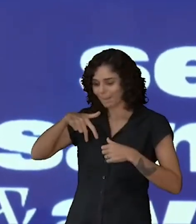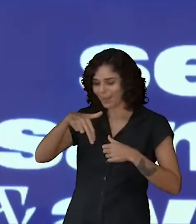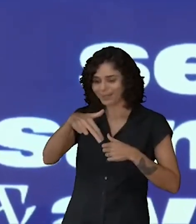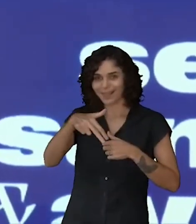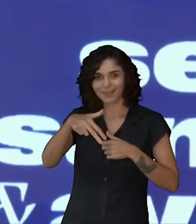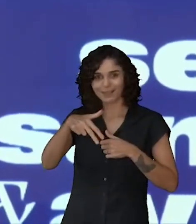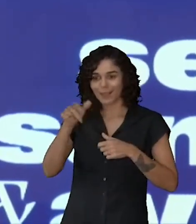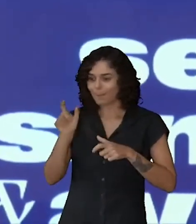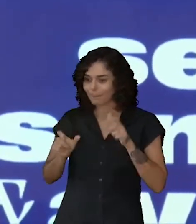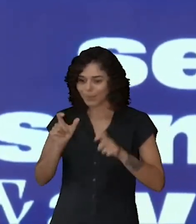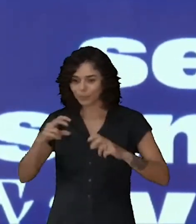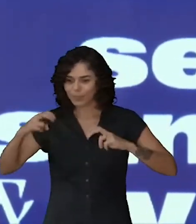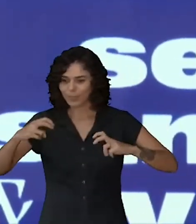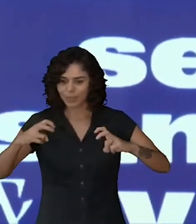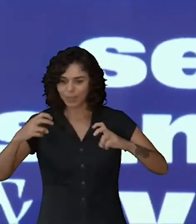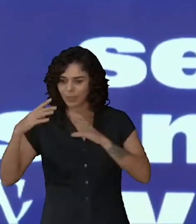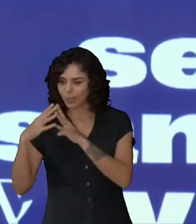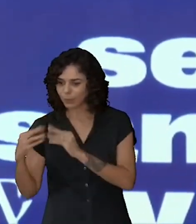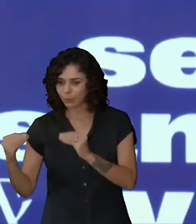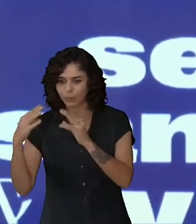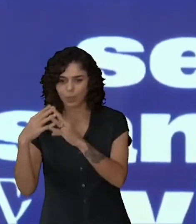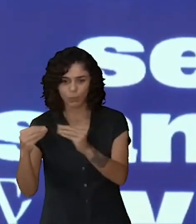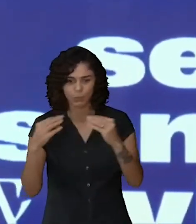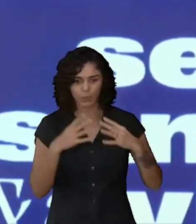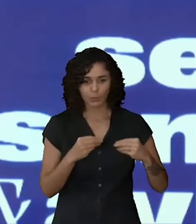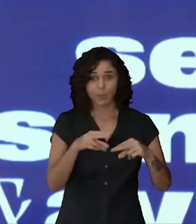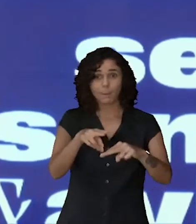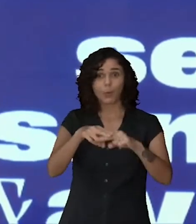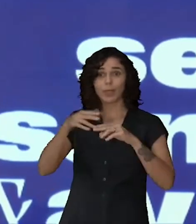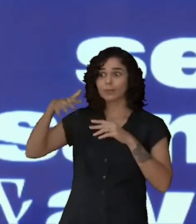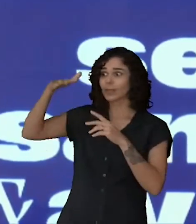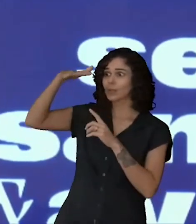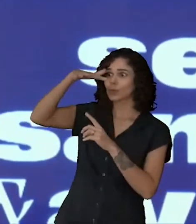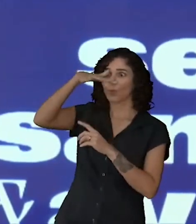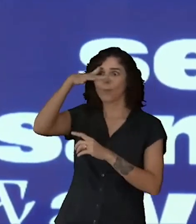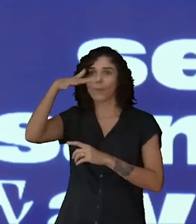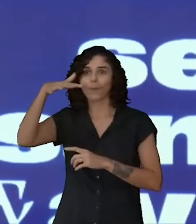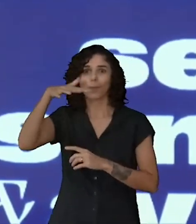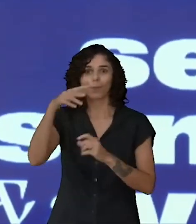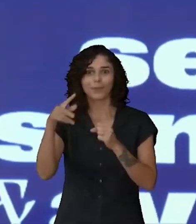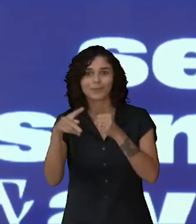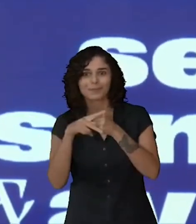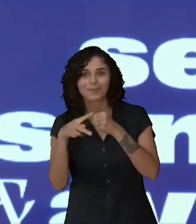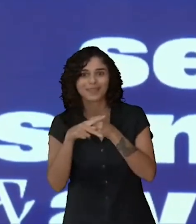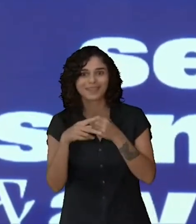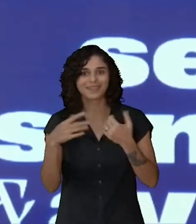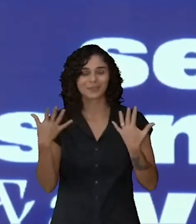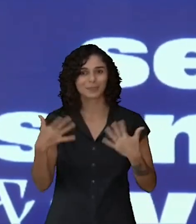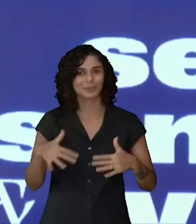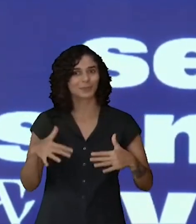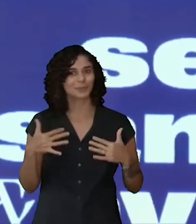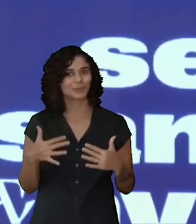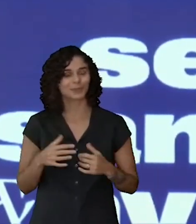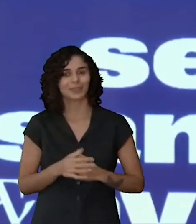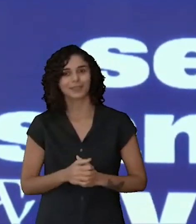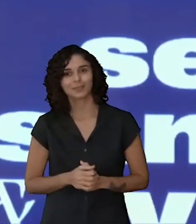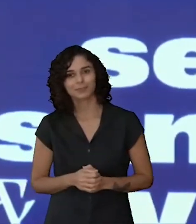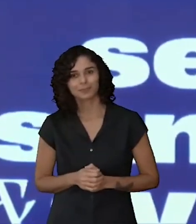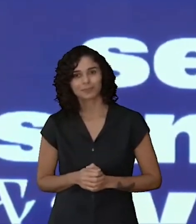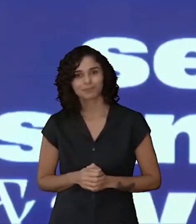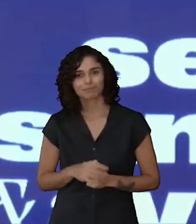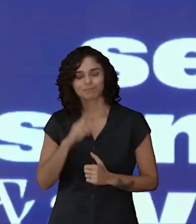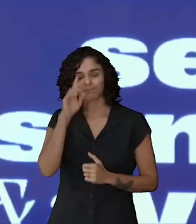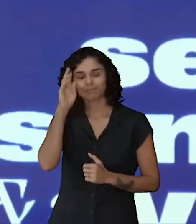E aí do versículo 13 até o versículo 16, conta aquela experiência bizarra que os caras que